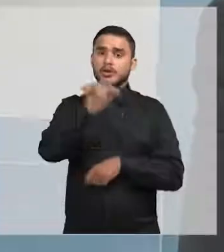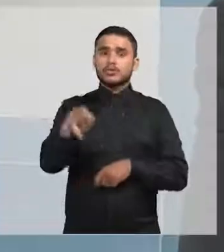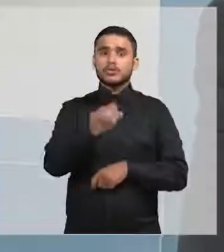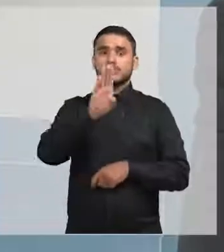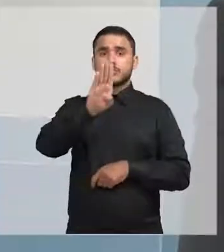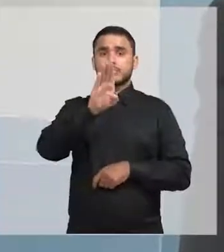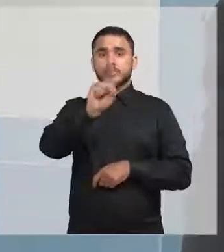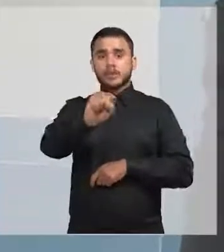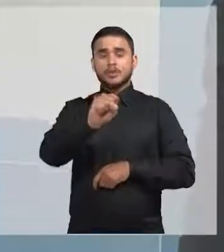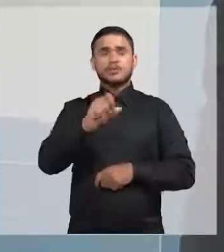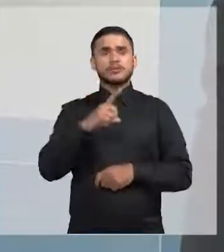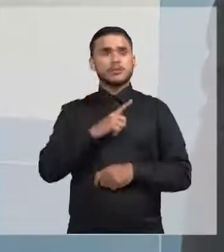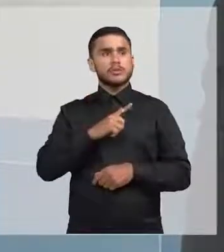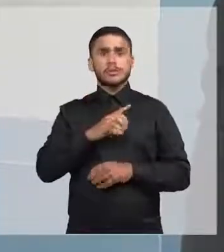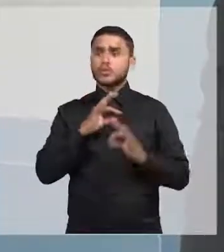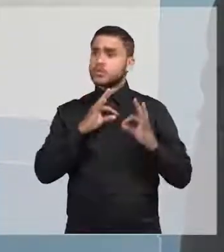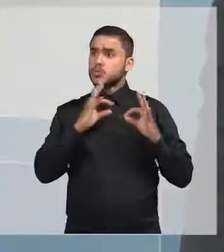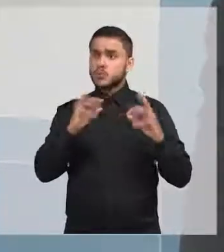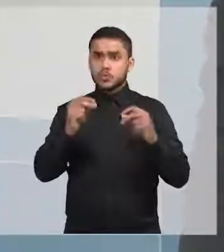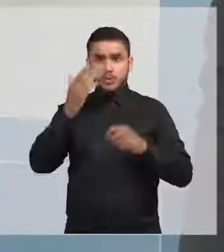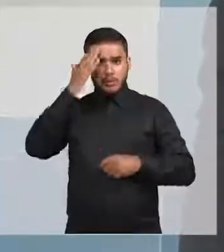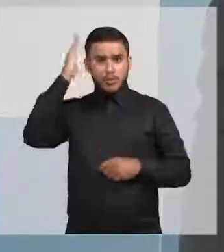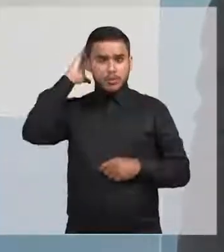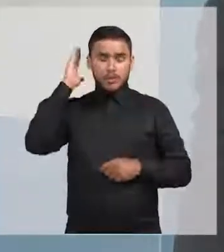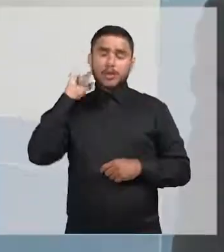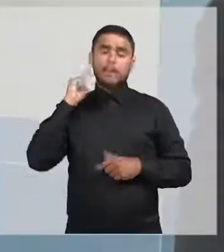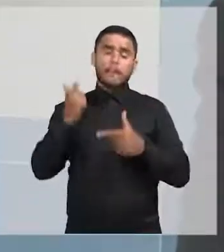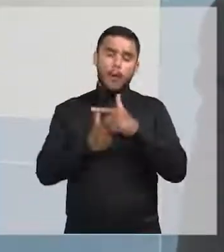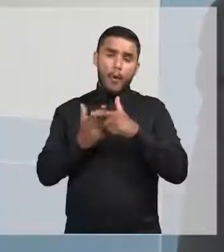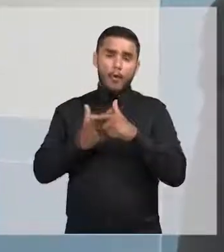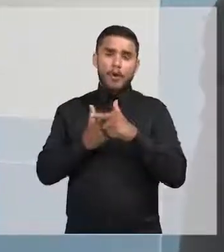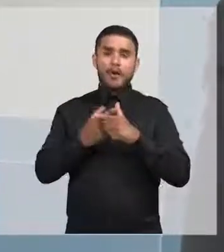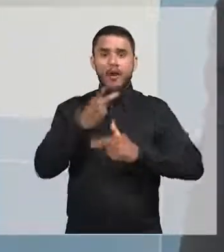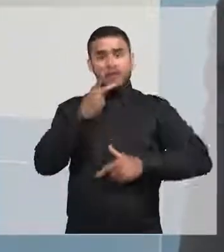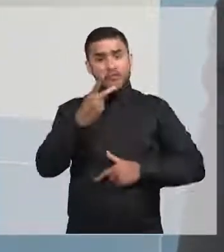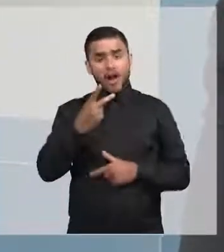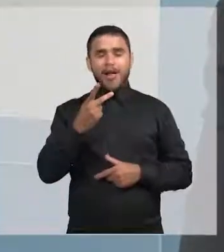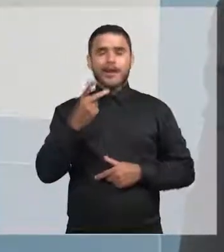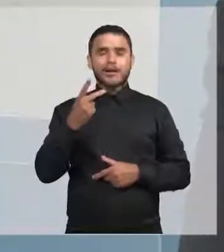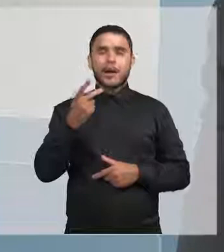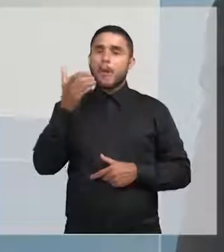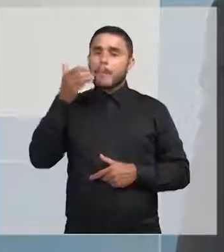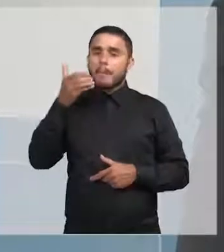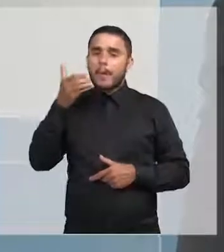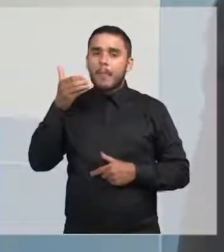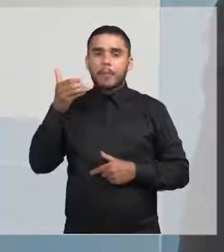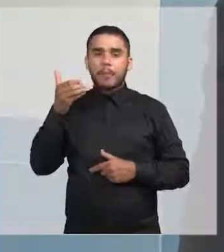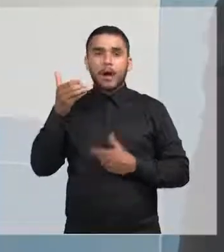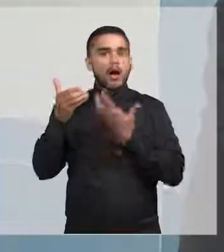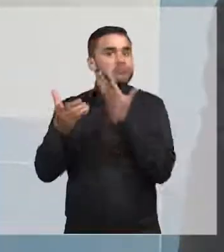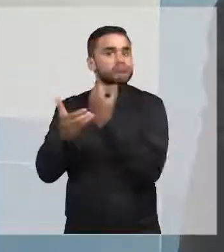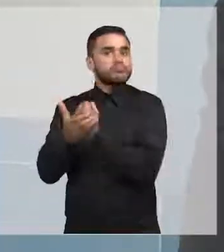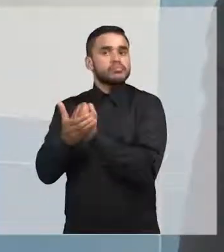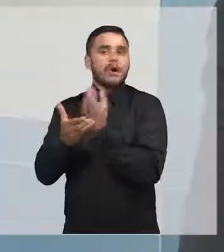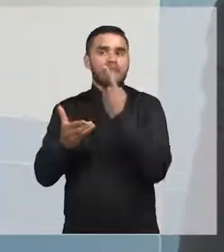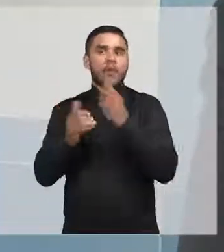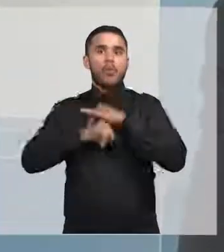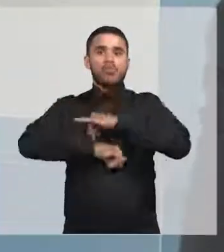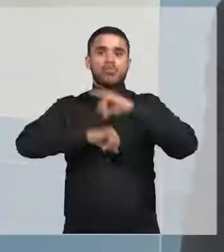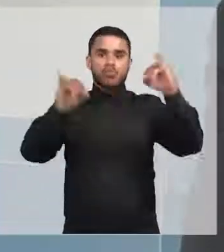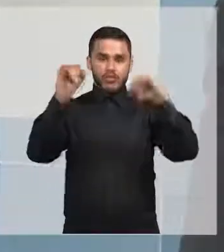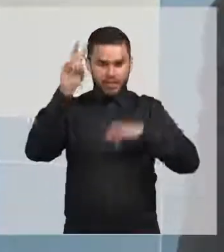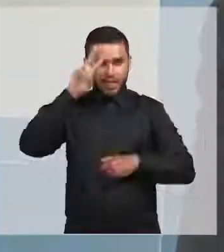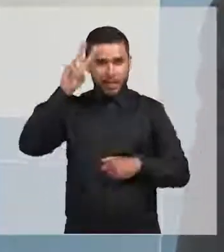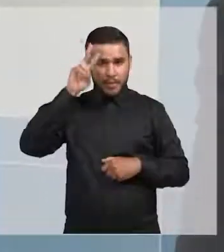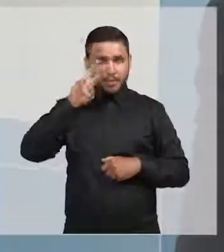Aquela história lá da JBS destruiu tudo. Daquela gravação do Michel Temer destruiu tudo. E não houve o crescimento. Agora, ele disse,